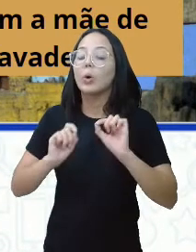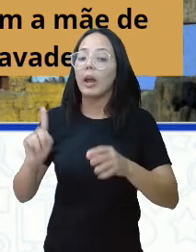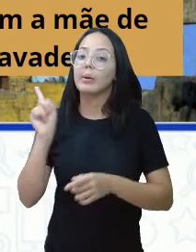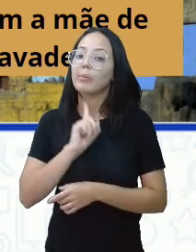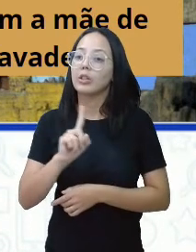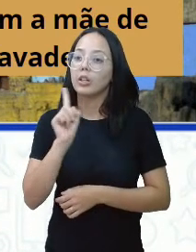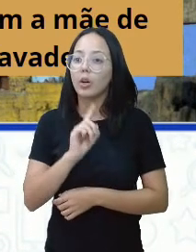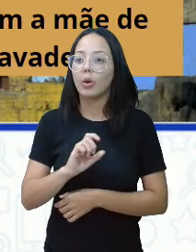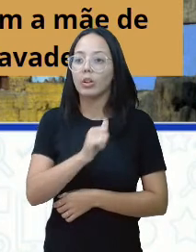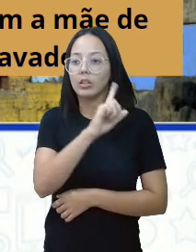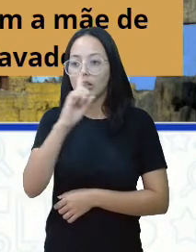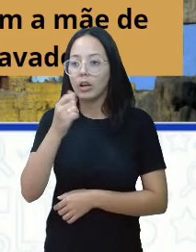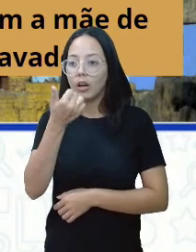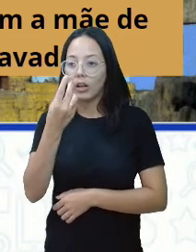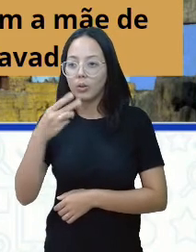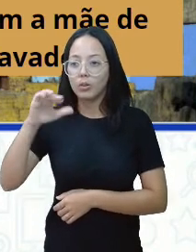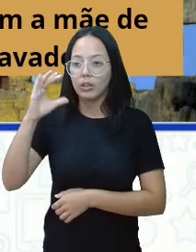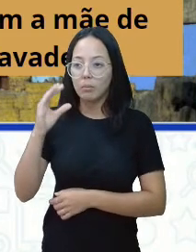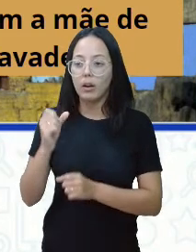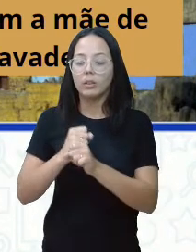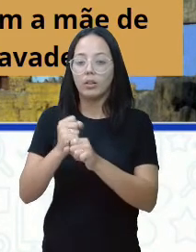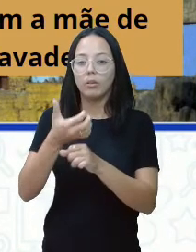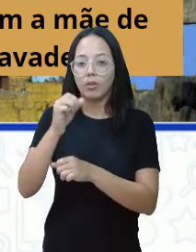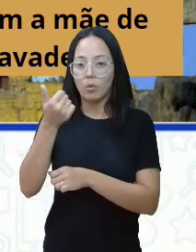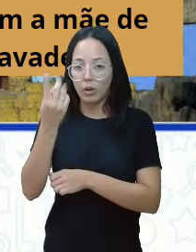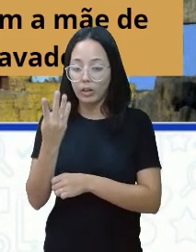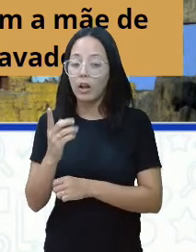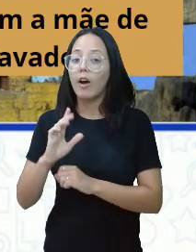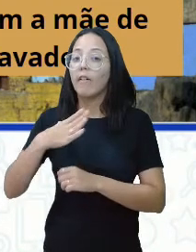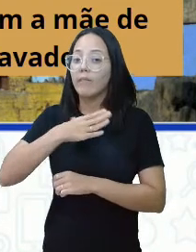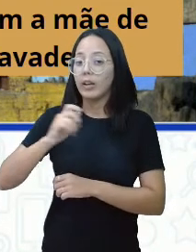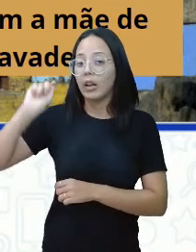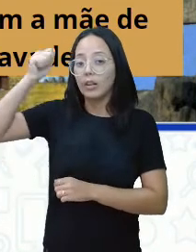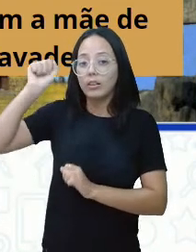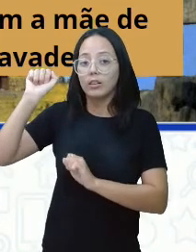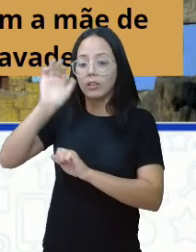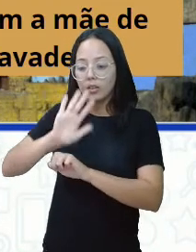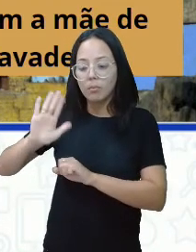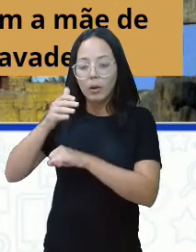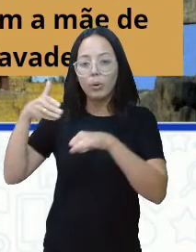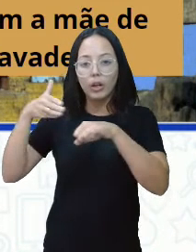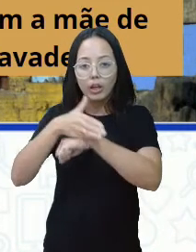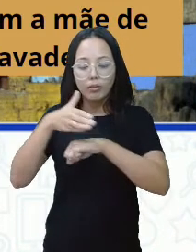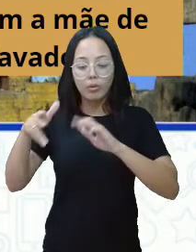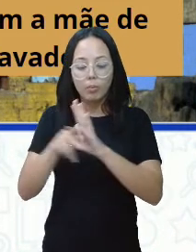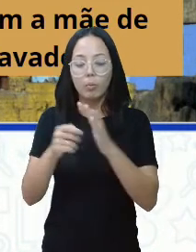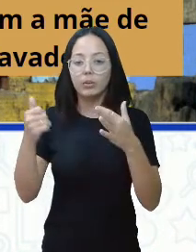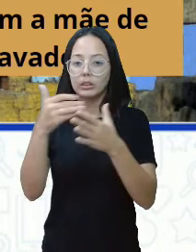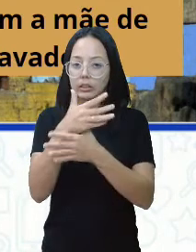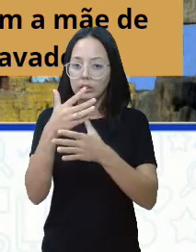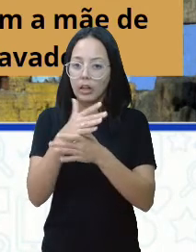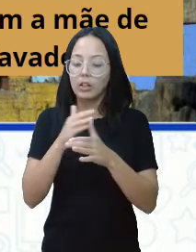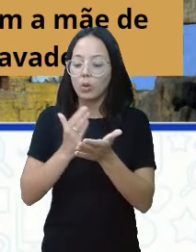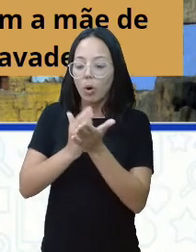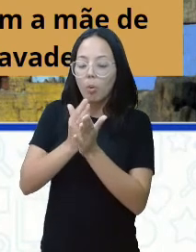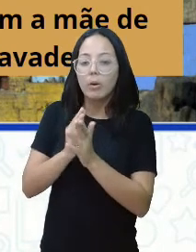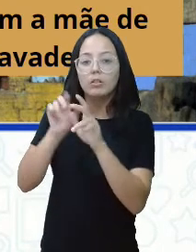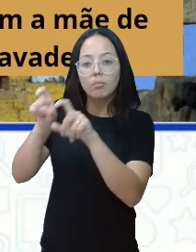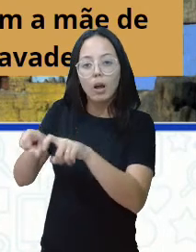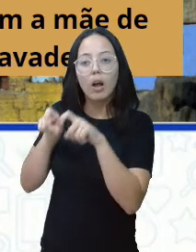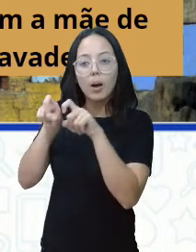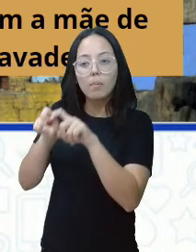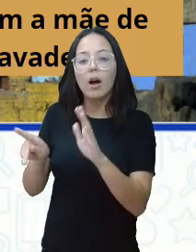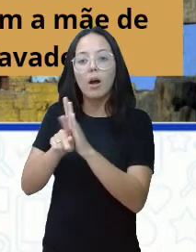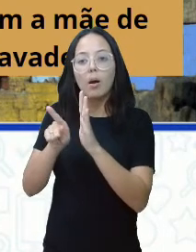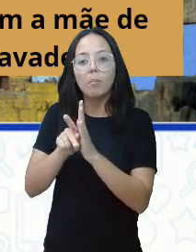de 1914, filha de negros que migraram para a cidade no início das atividades pecuárias da região. Oriunda de